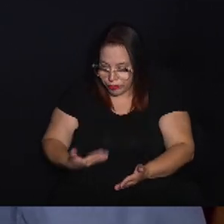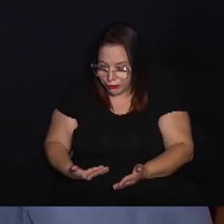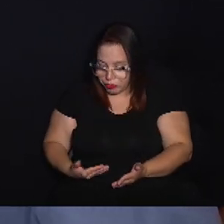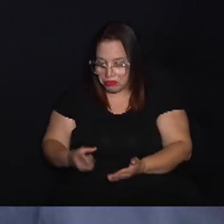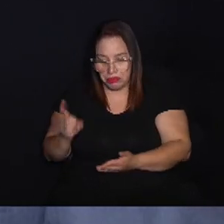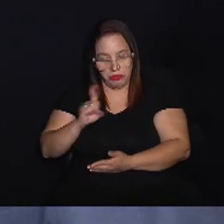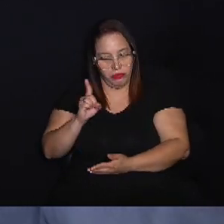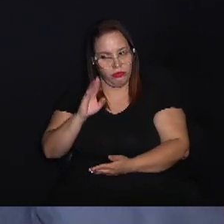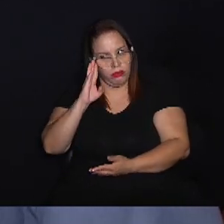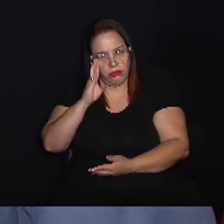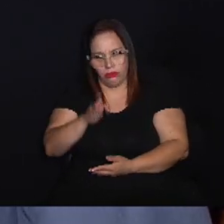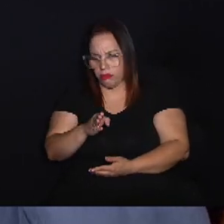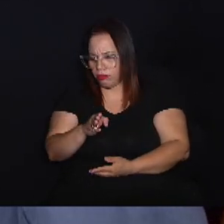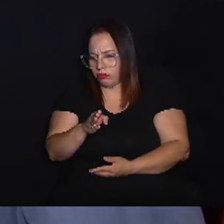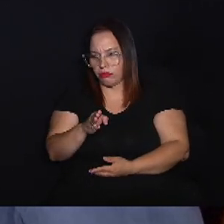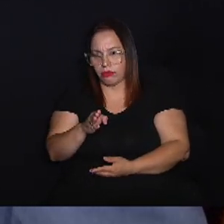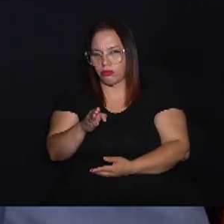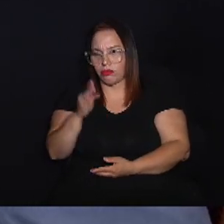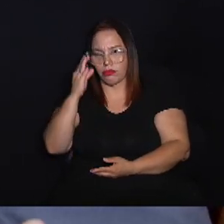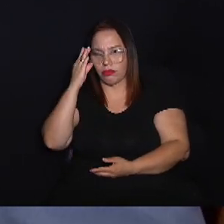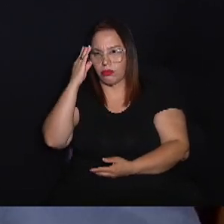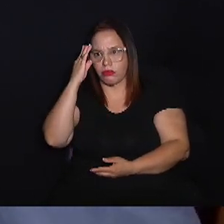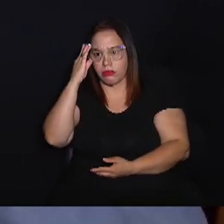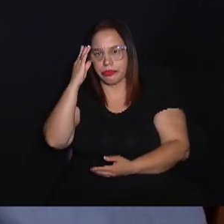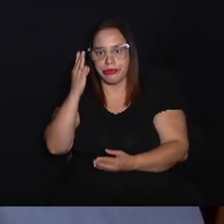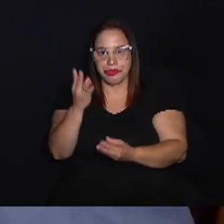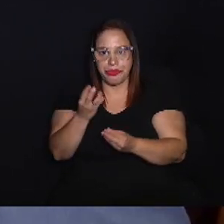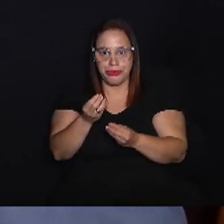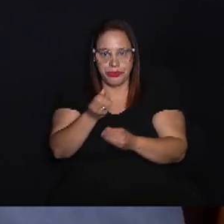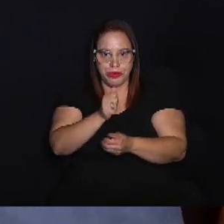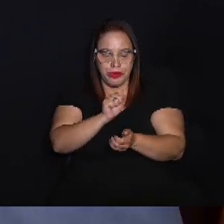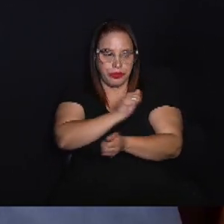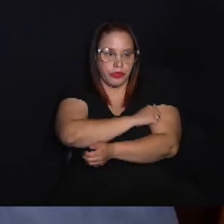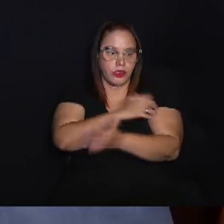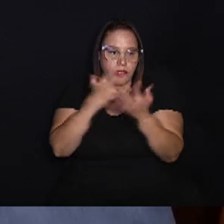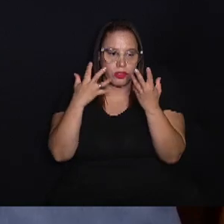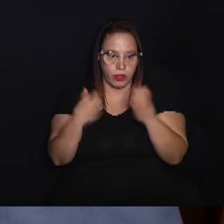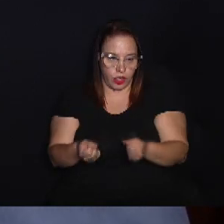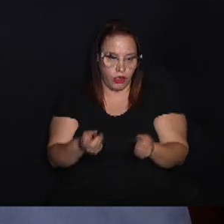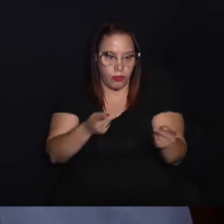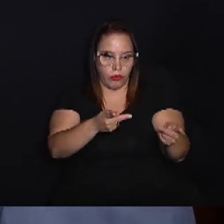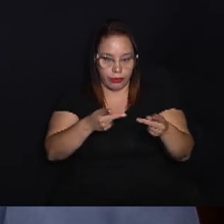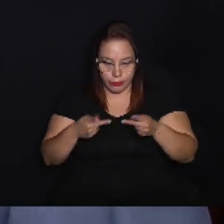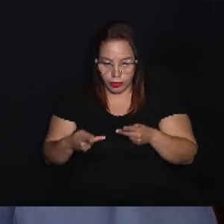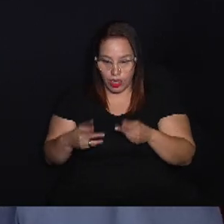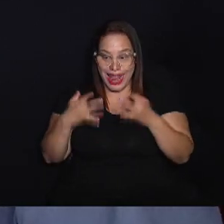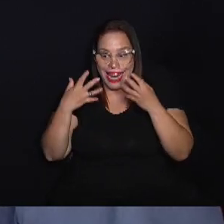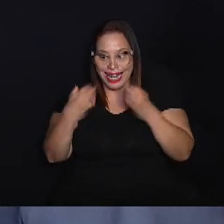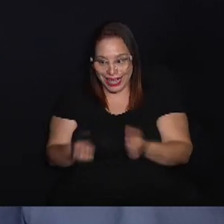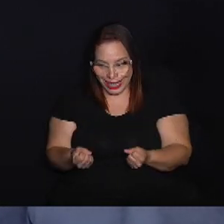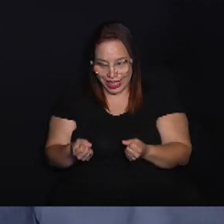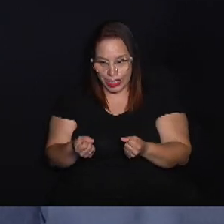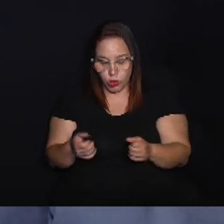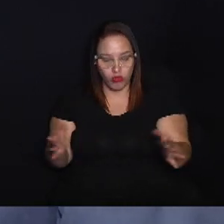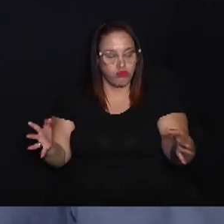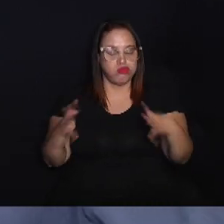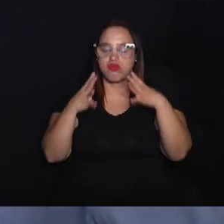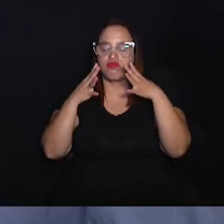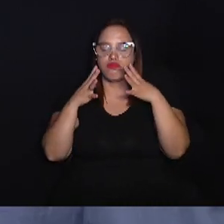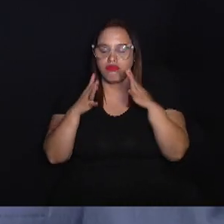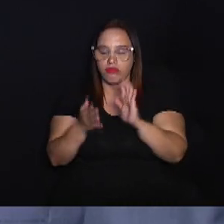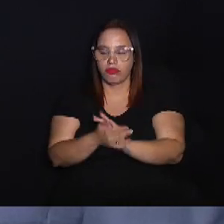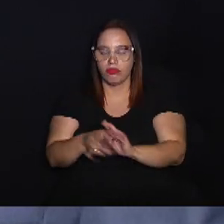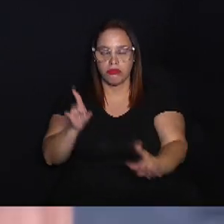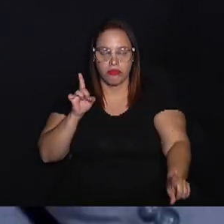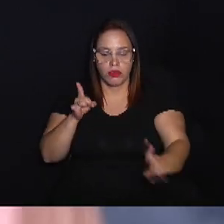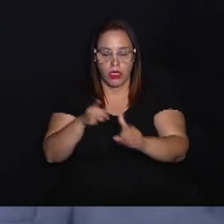é a primordial. A academia não visa receber o público, ela recebe o público com satisfação. O